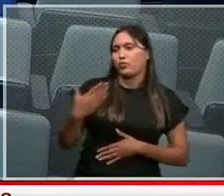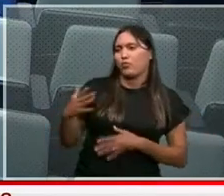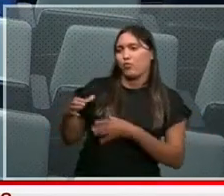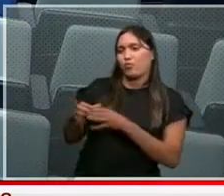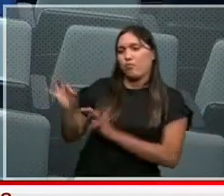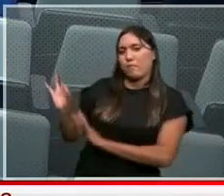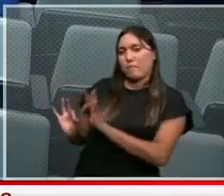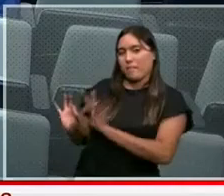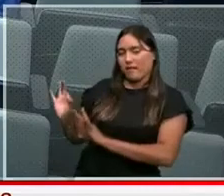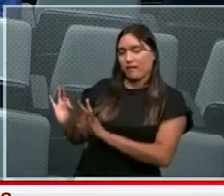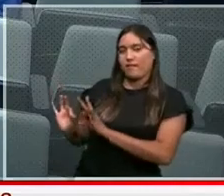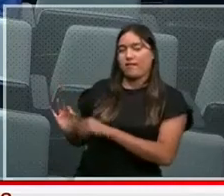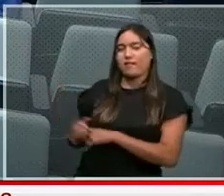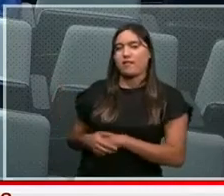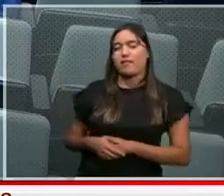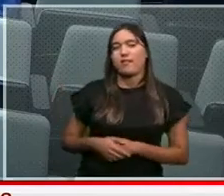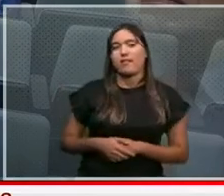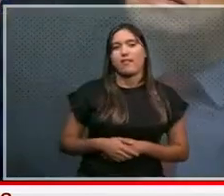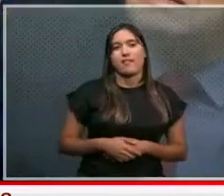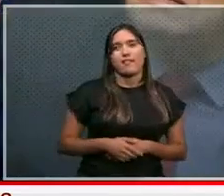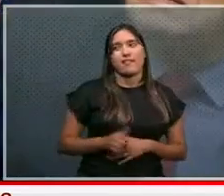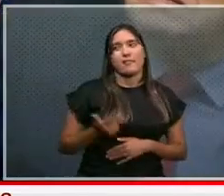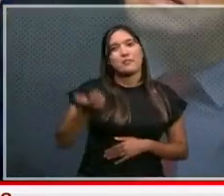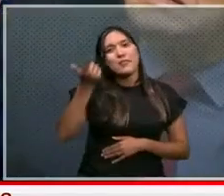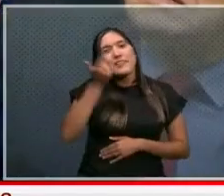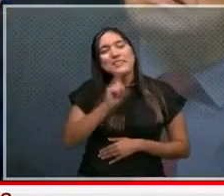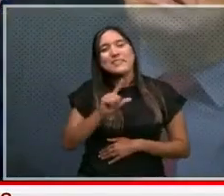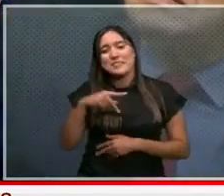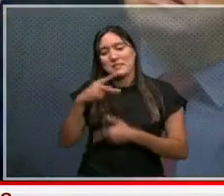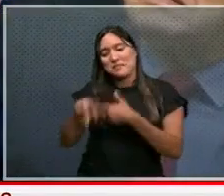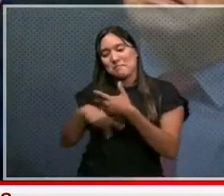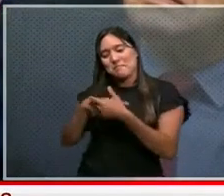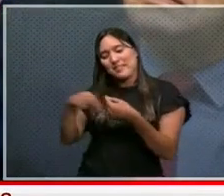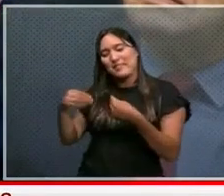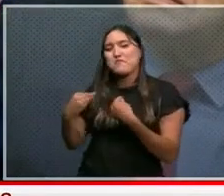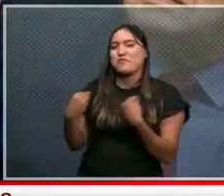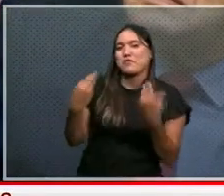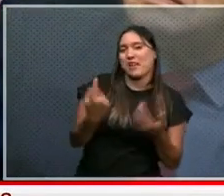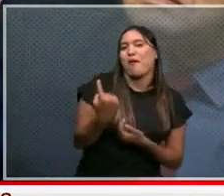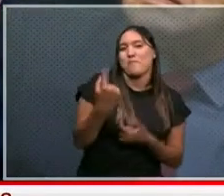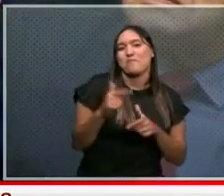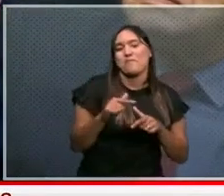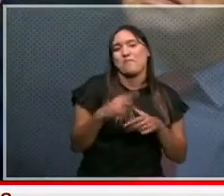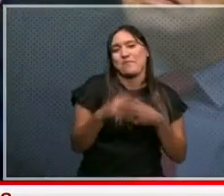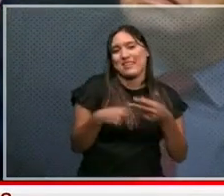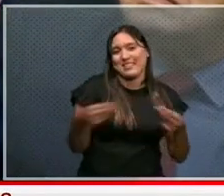preparar já que eu ganhei um presente eu vou dar um presente